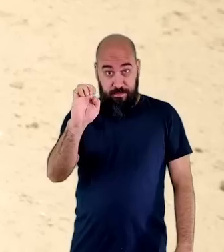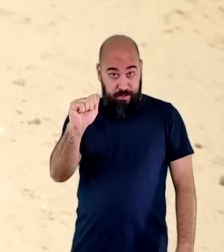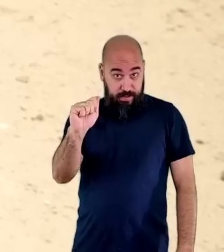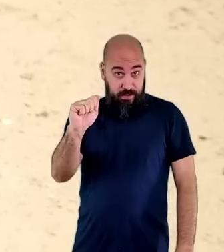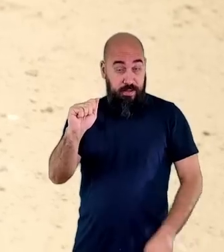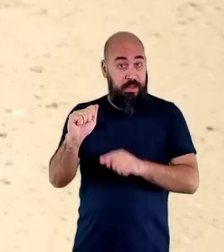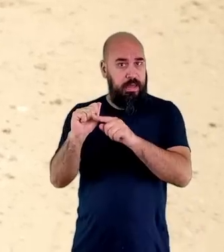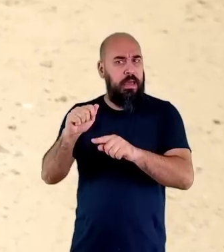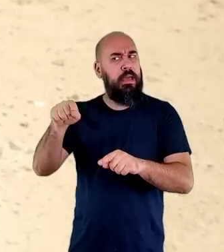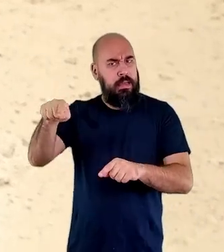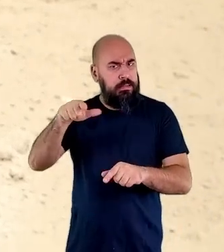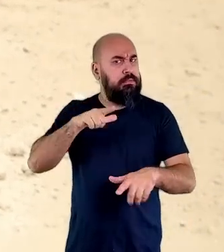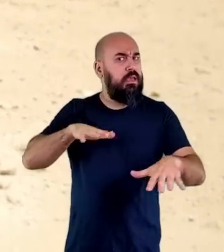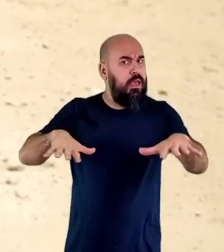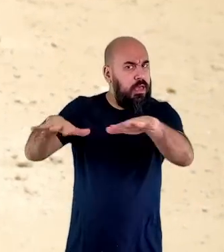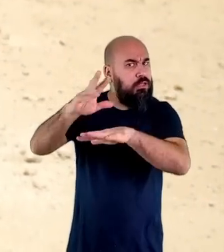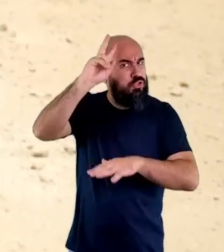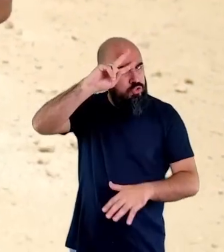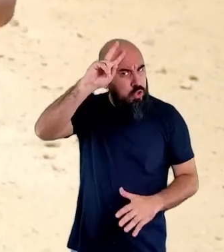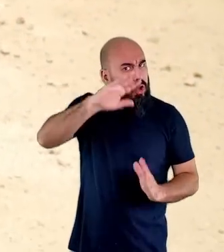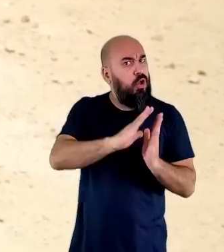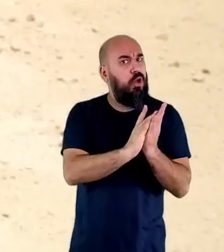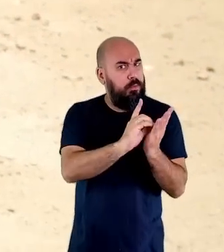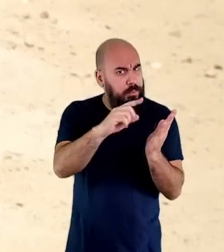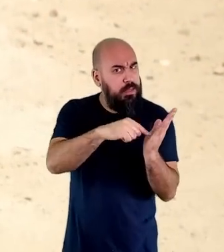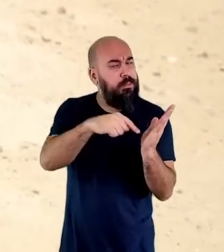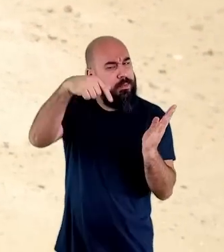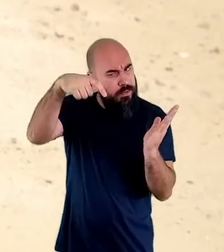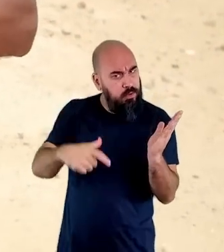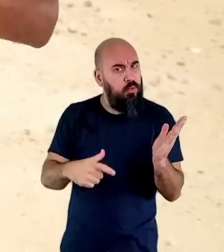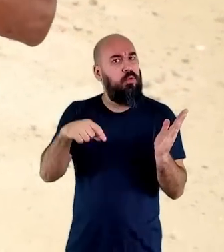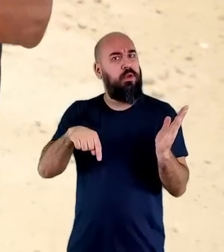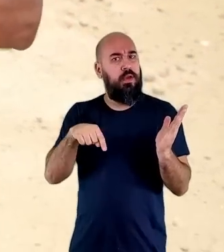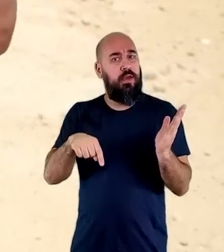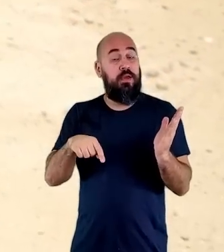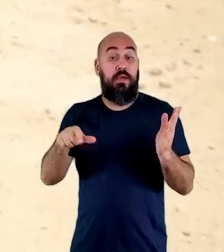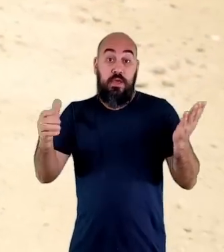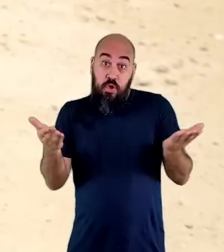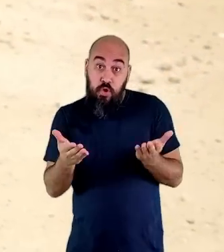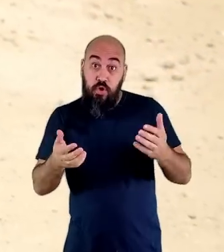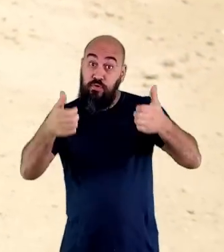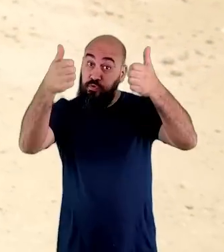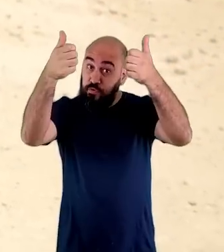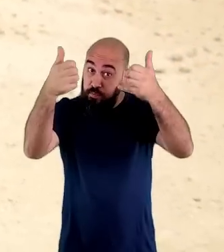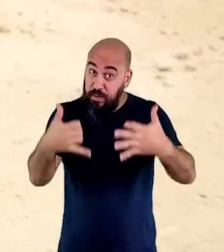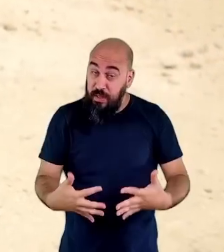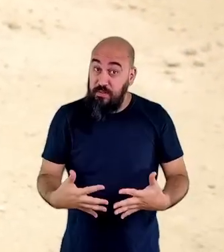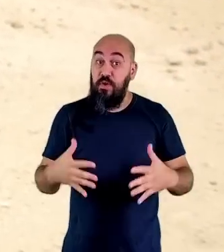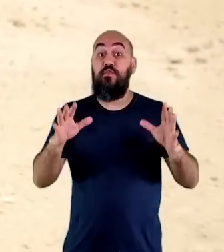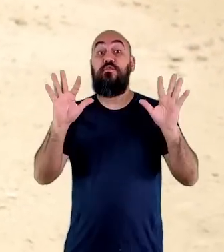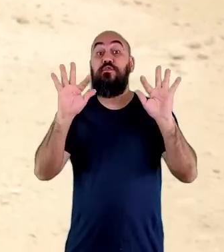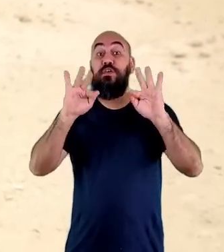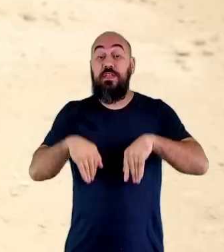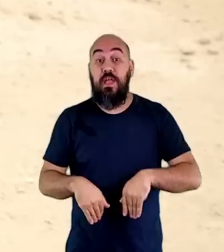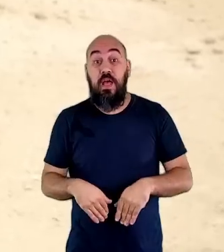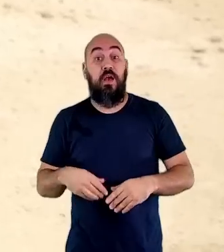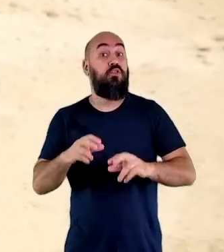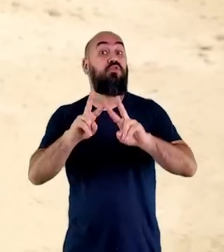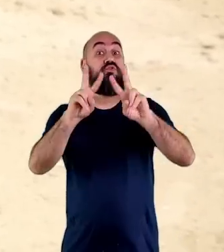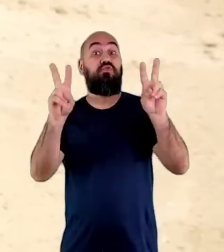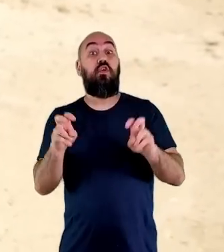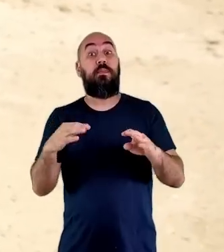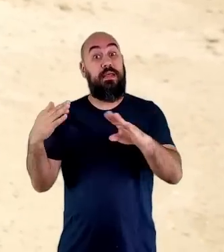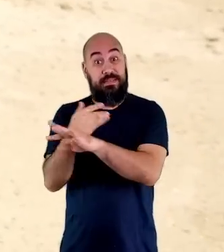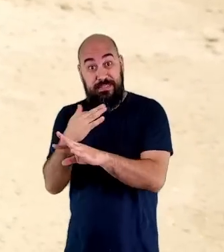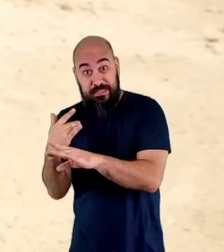Bíblia Sagrada. E no programa de hoje, nós vamos fechar esta parte de explicação da cidade de Bercheba e a sua relação com a